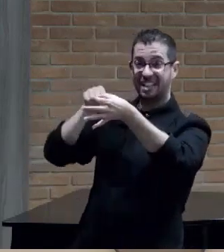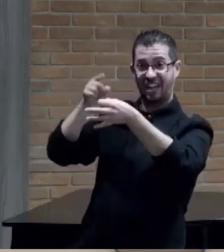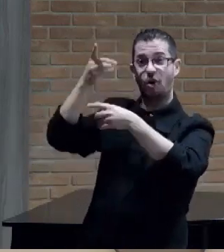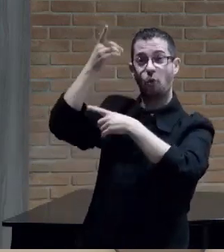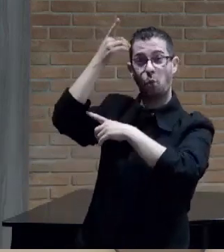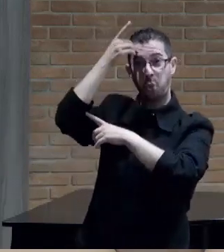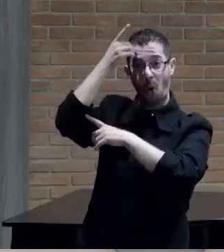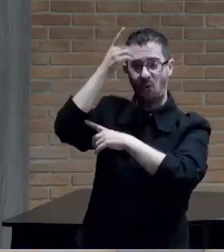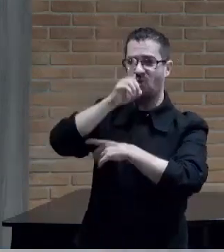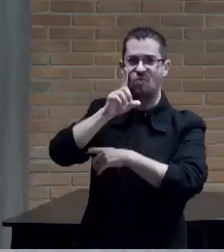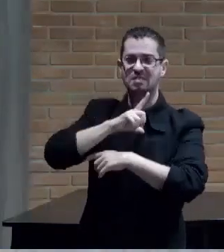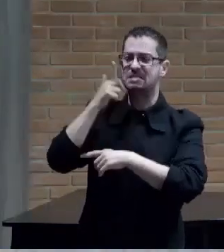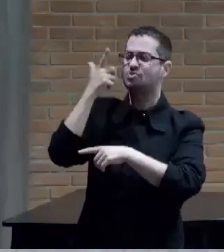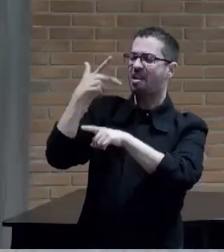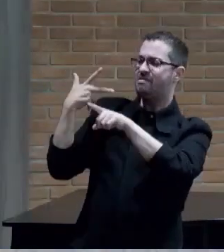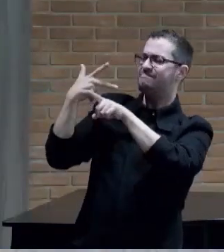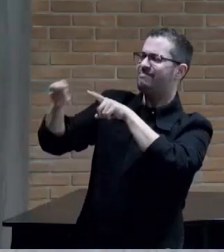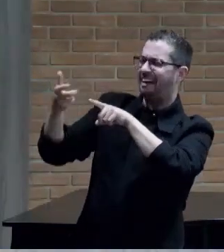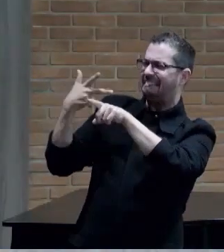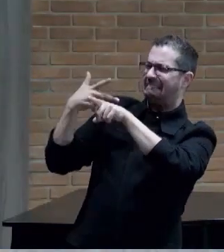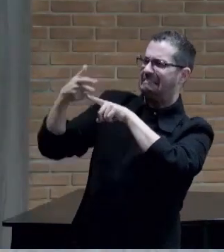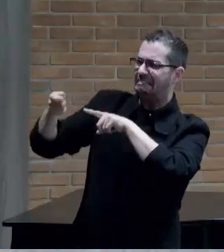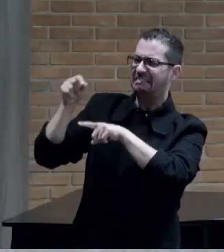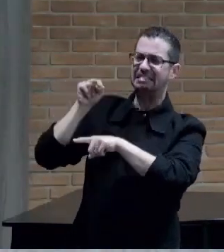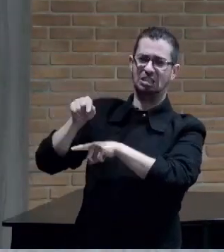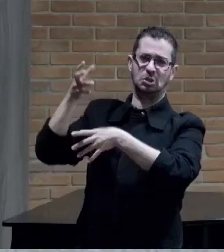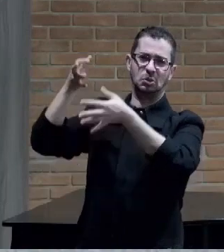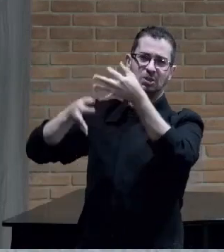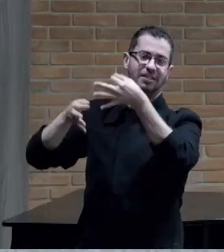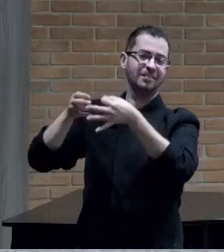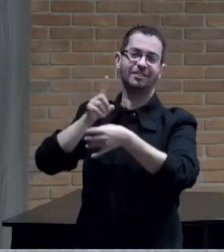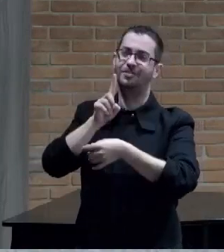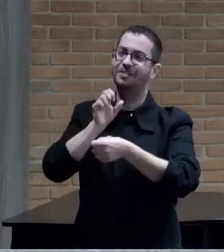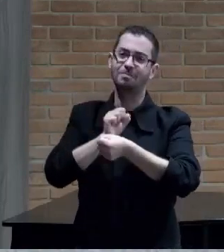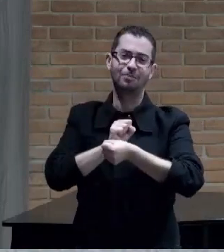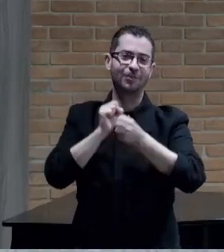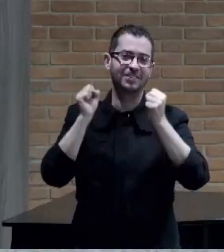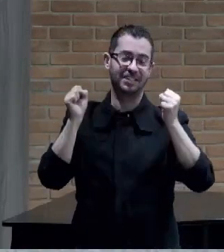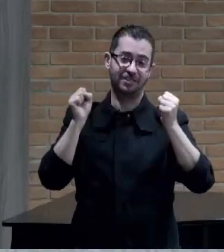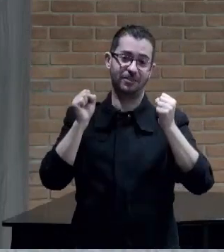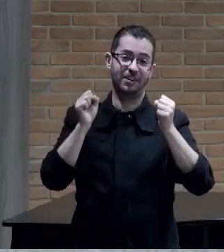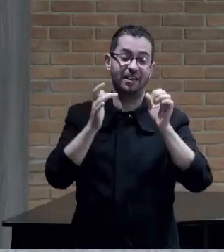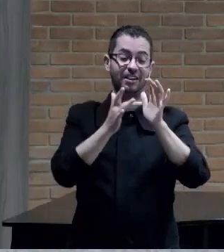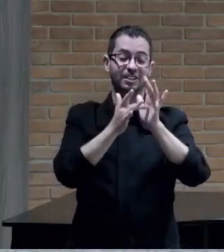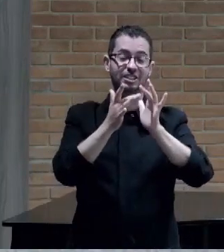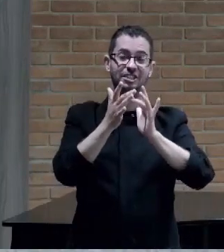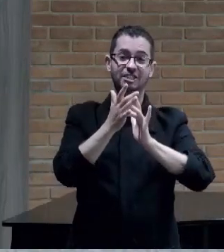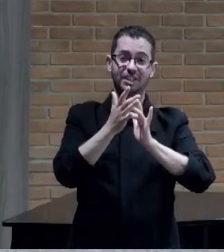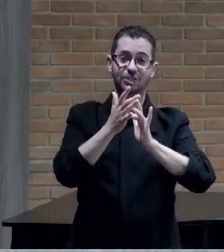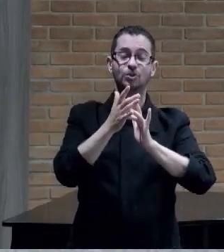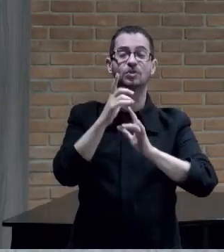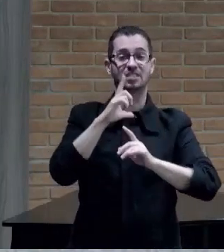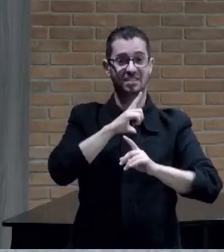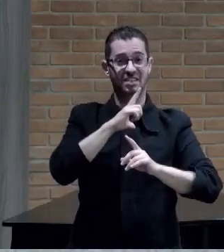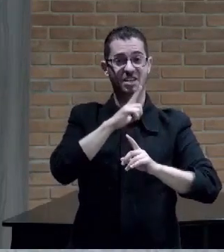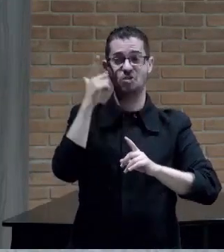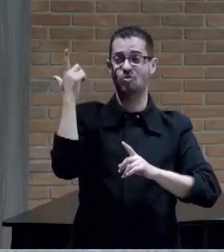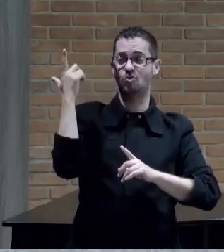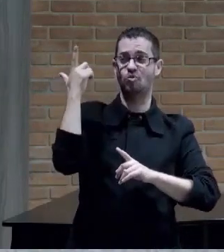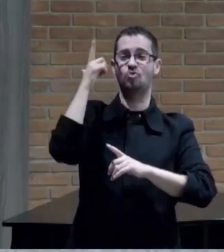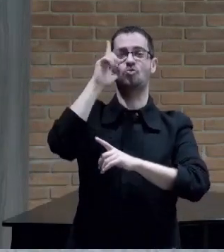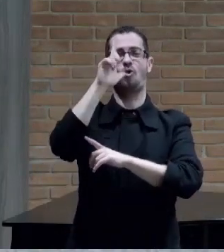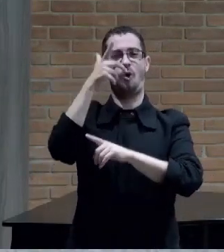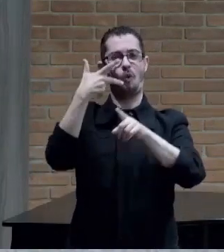querer conquistá-la. Isso não é possível. É Jesus Cristo quem conquistou essa